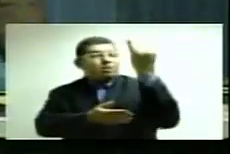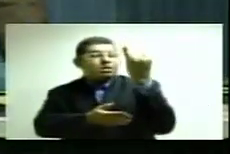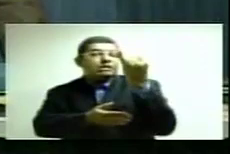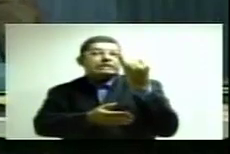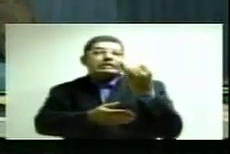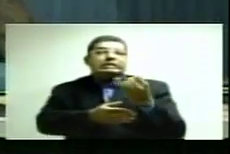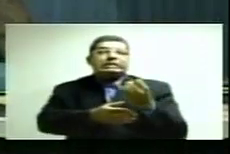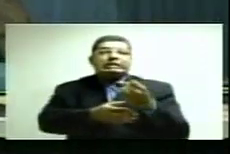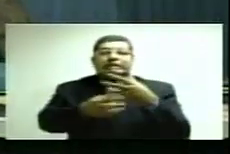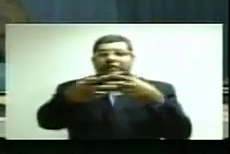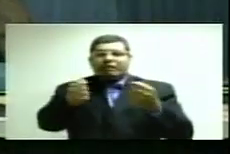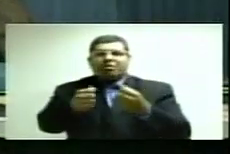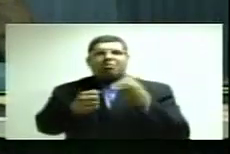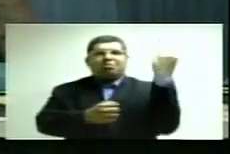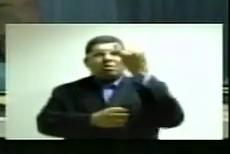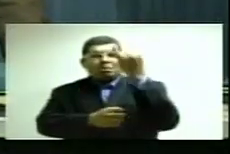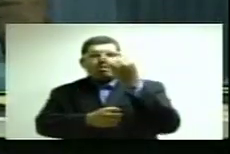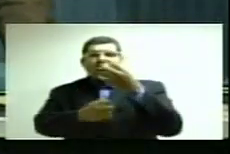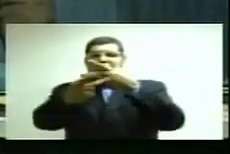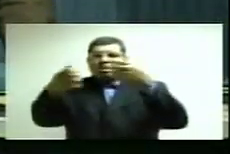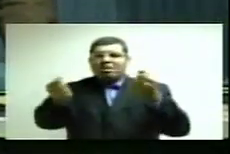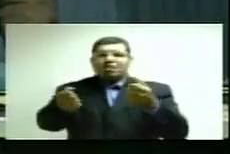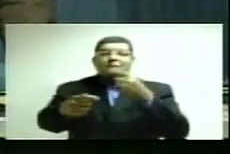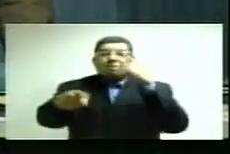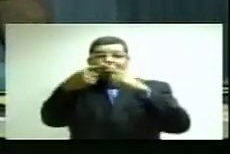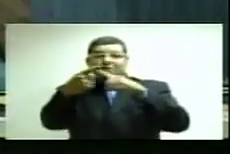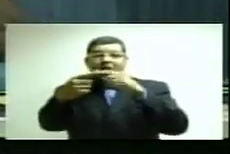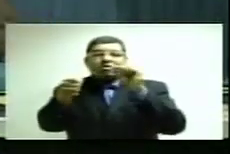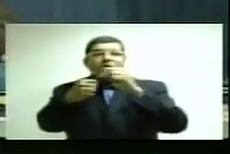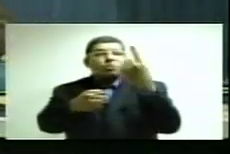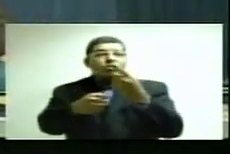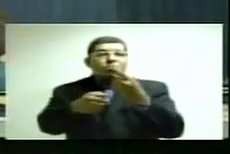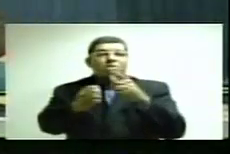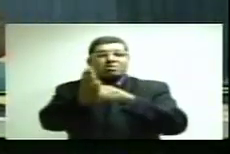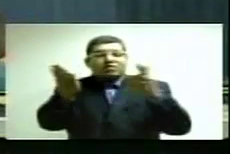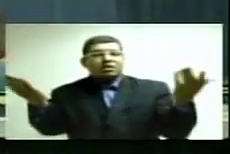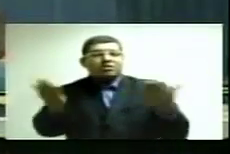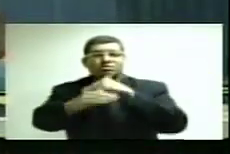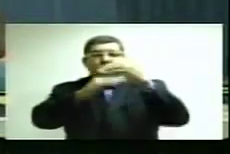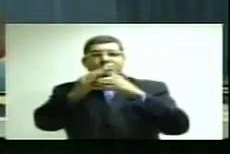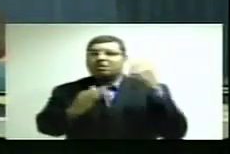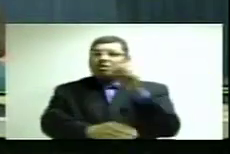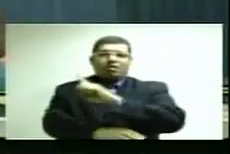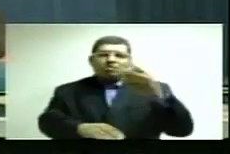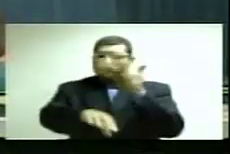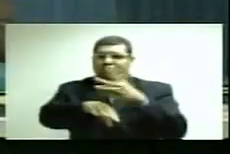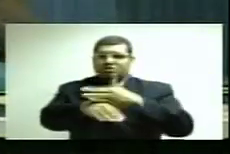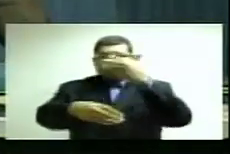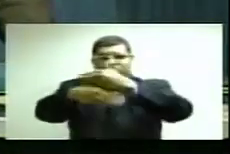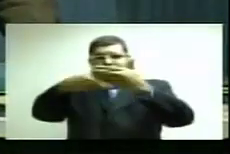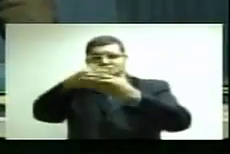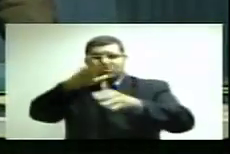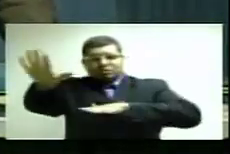essa panaceia, fundamental, porque não faz uma matéria sobre a não execução das obras